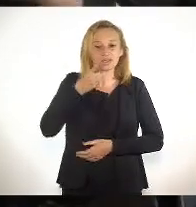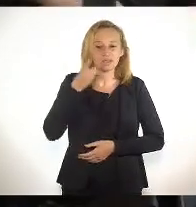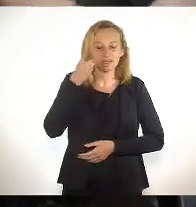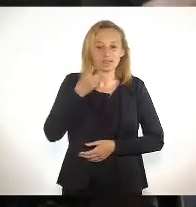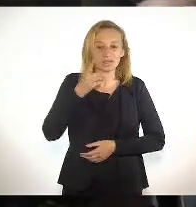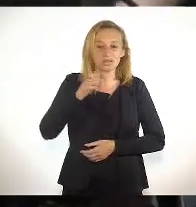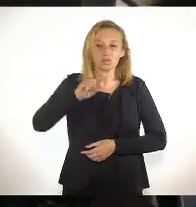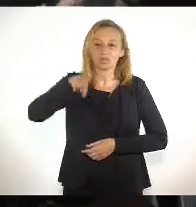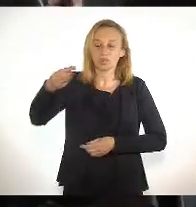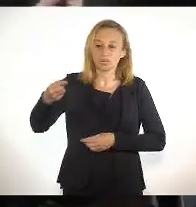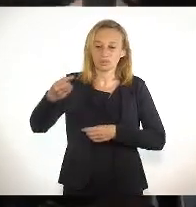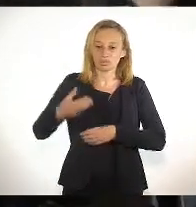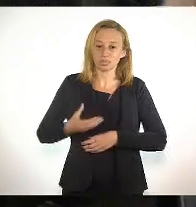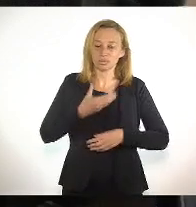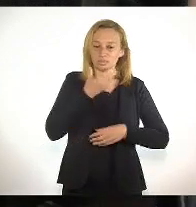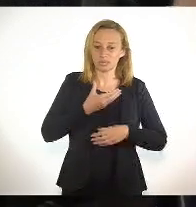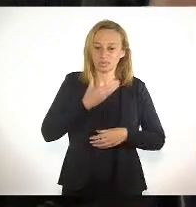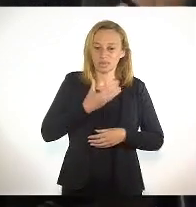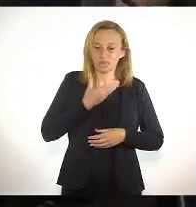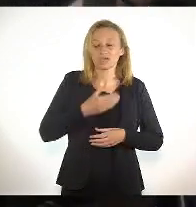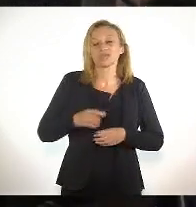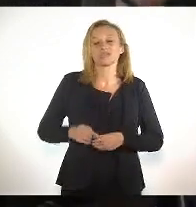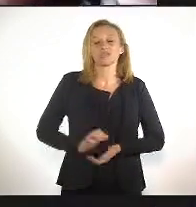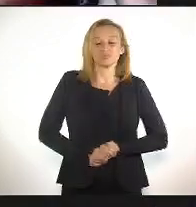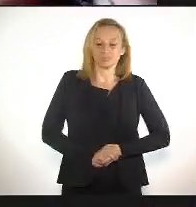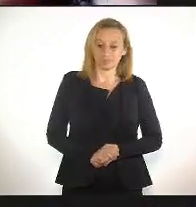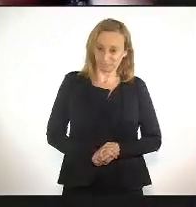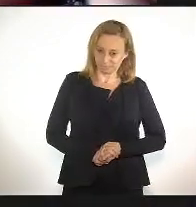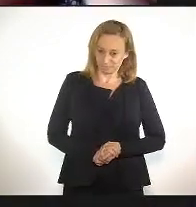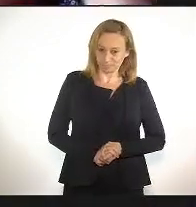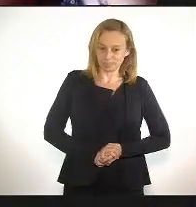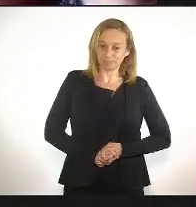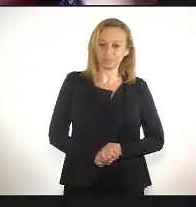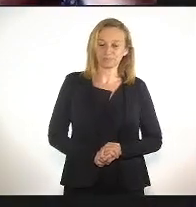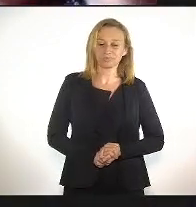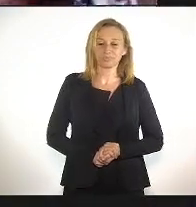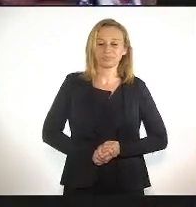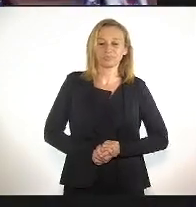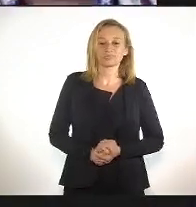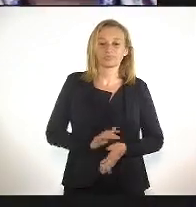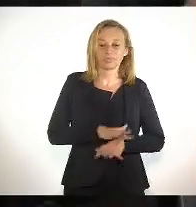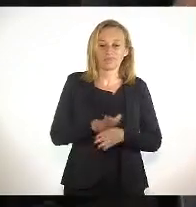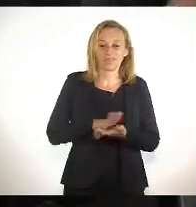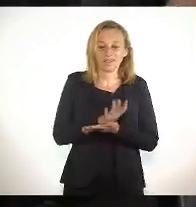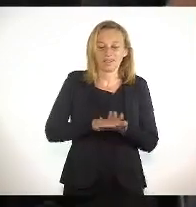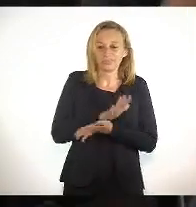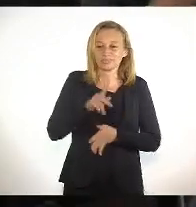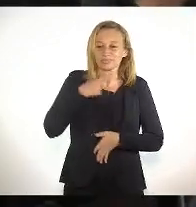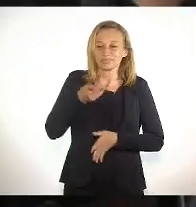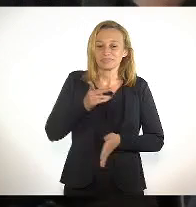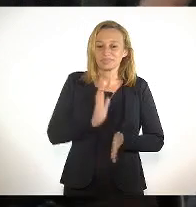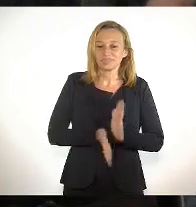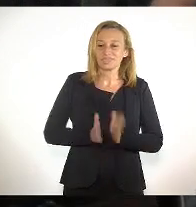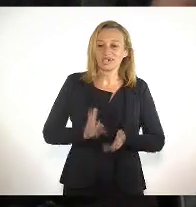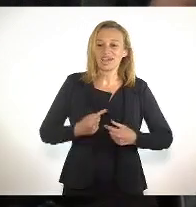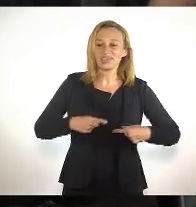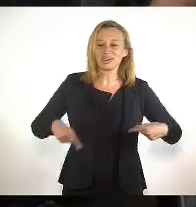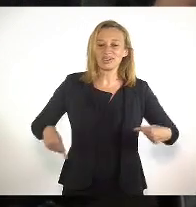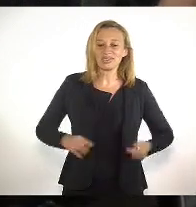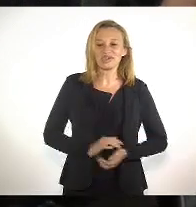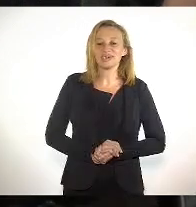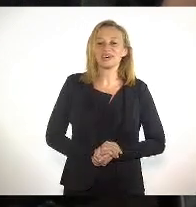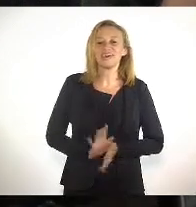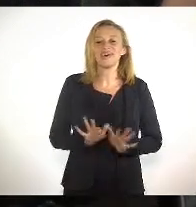mês. Tá ok? Nada mais presidente. a tratar na segunda sessão extraordinária, mesmo